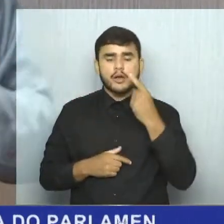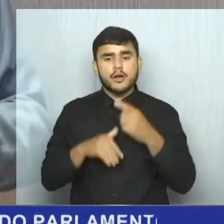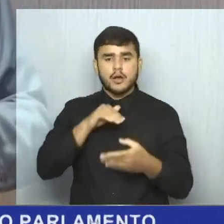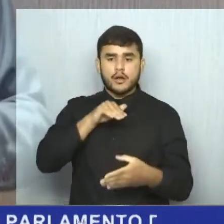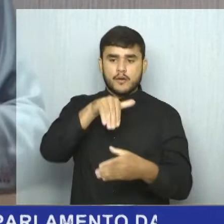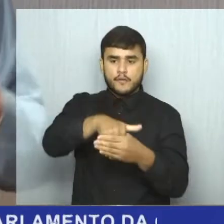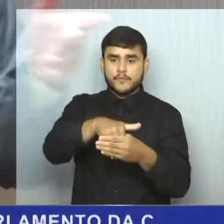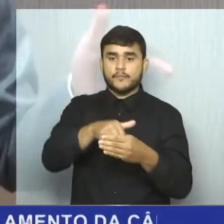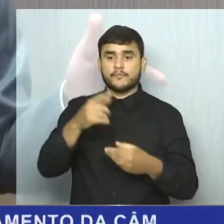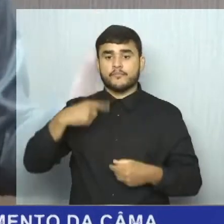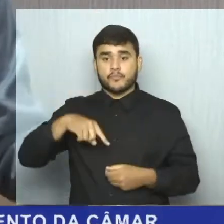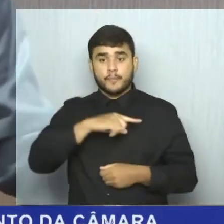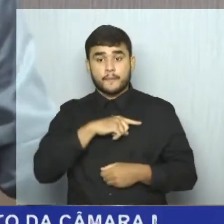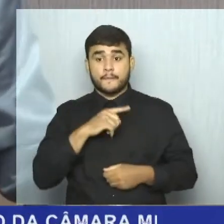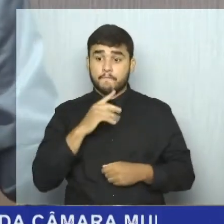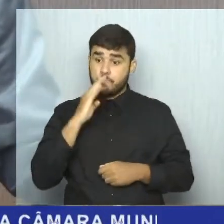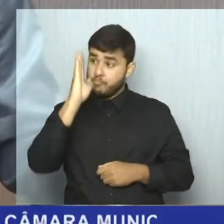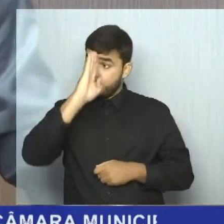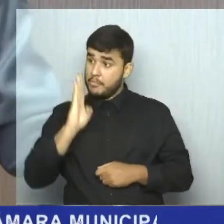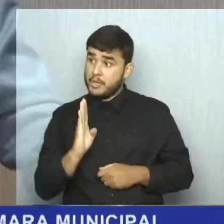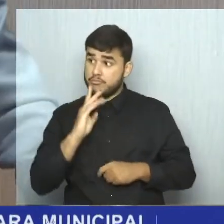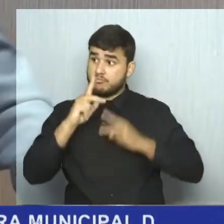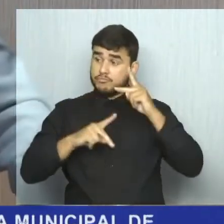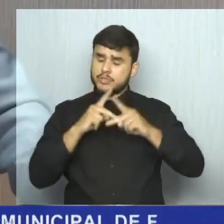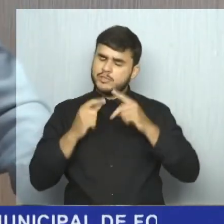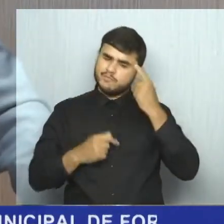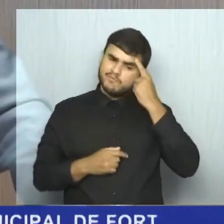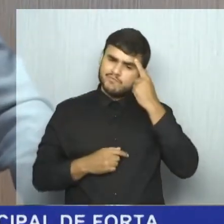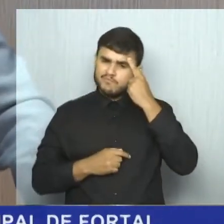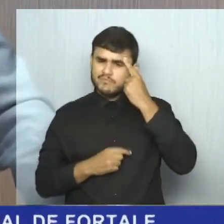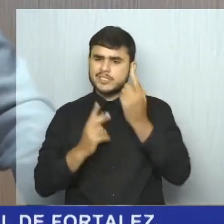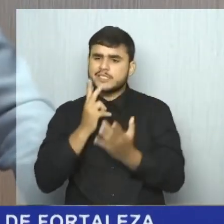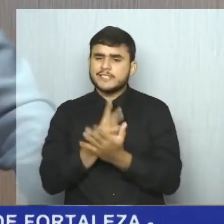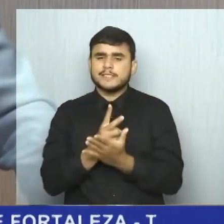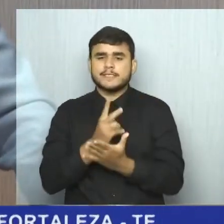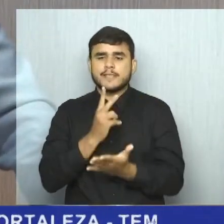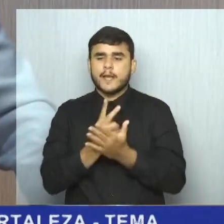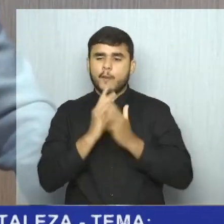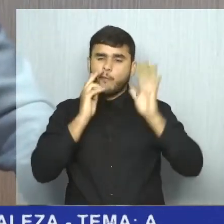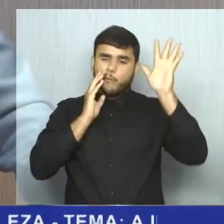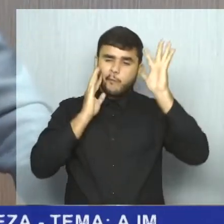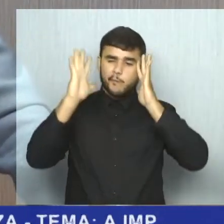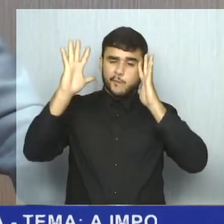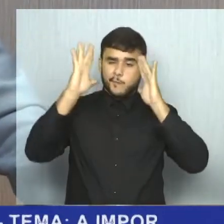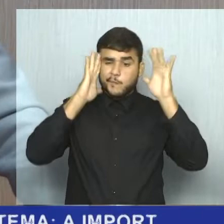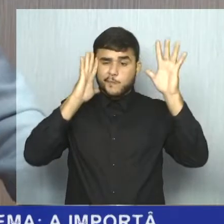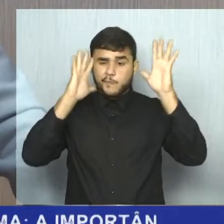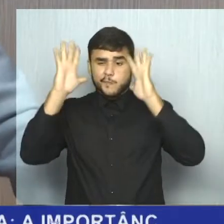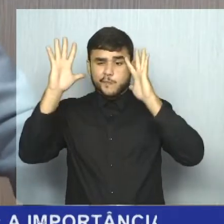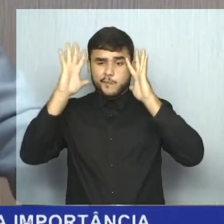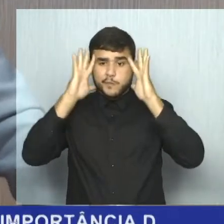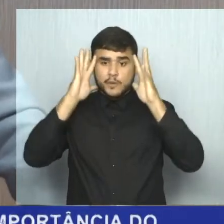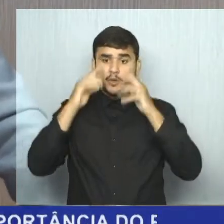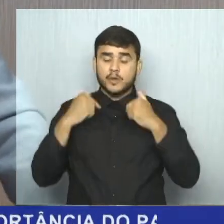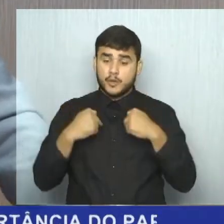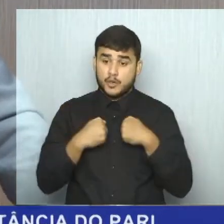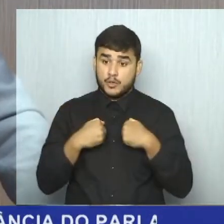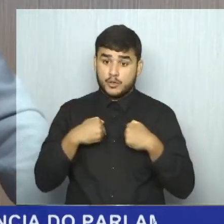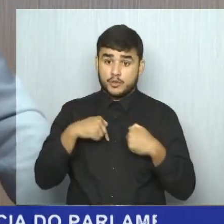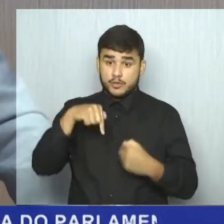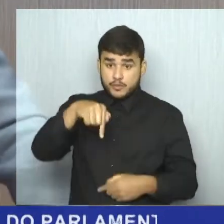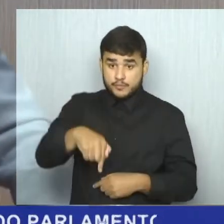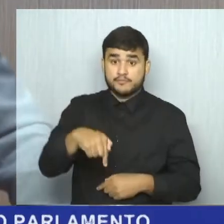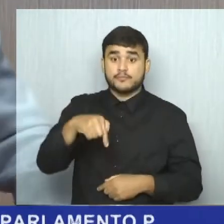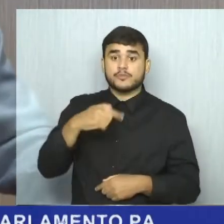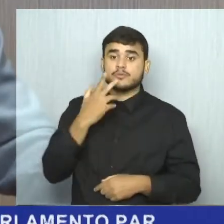para nós outros, os brasileiros especialmente, talvez seja sempre o tempo de refletir, embora, sob o ponto de vista acadêmico, eu estou numa academia, eu